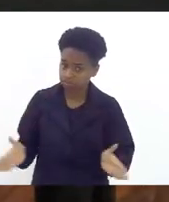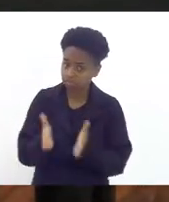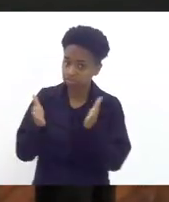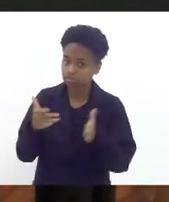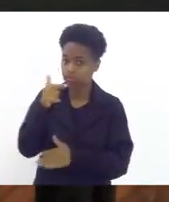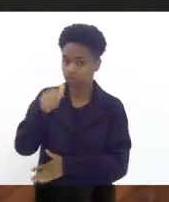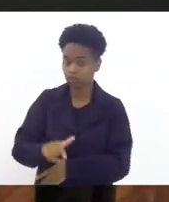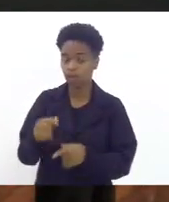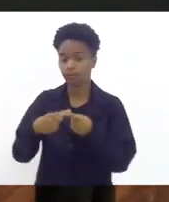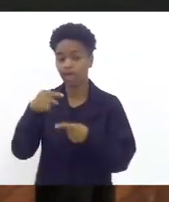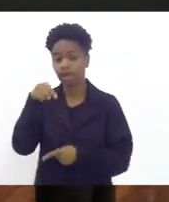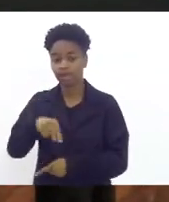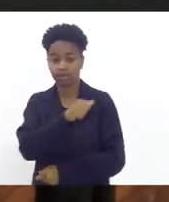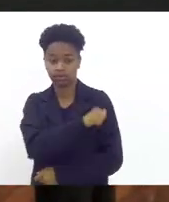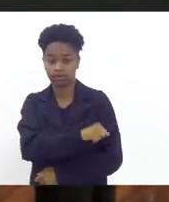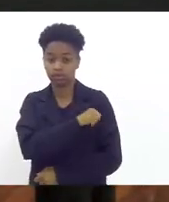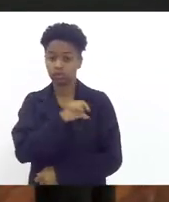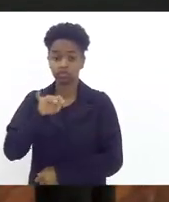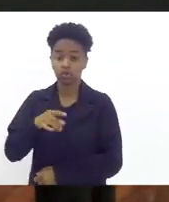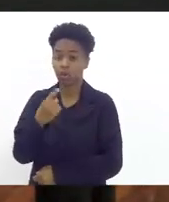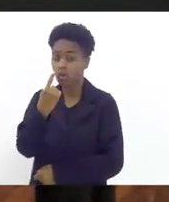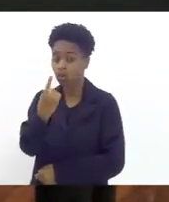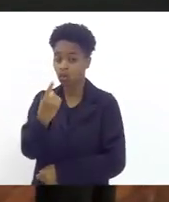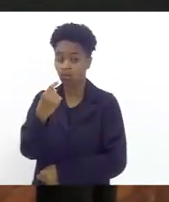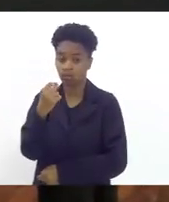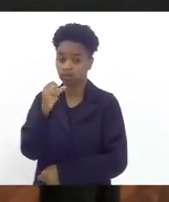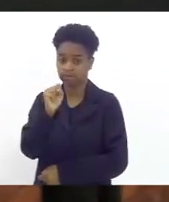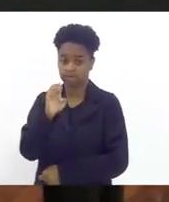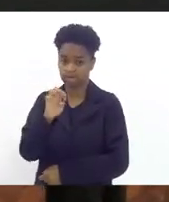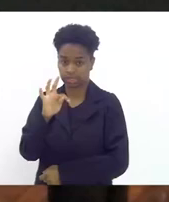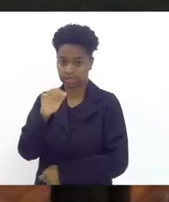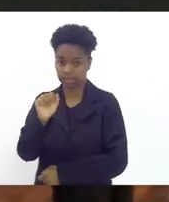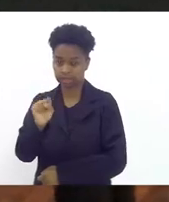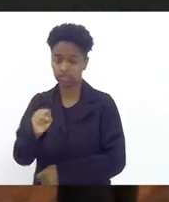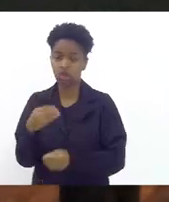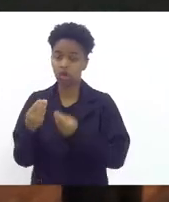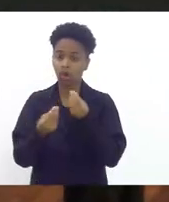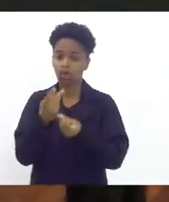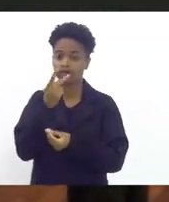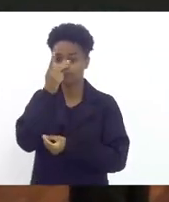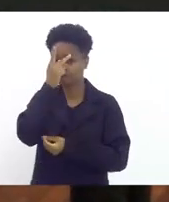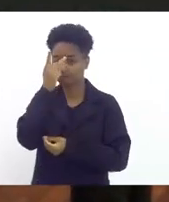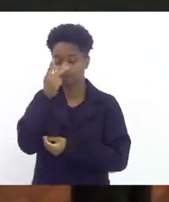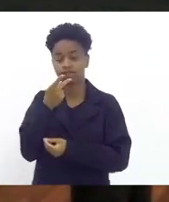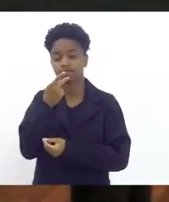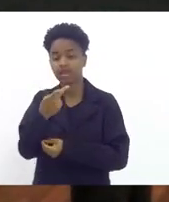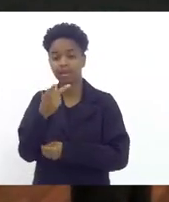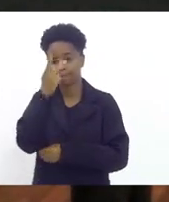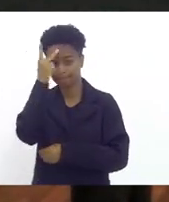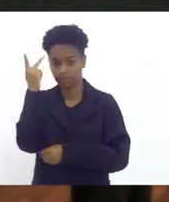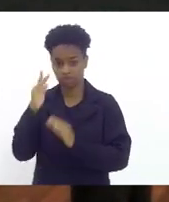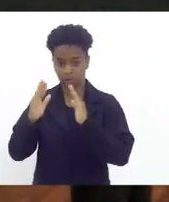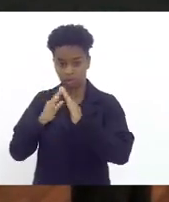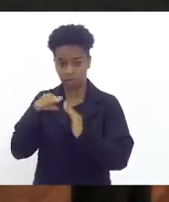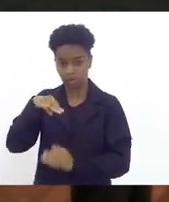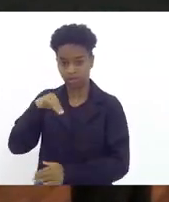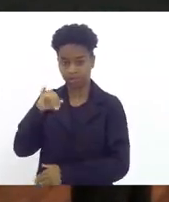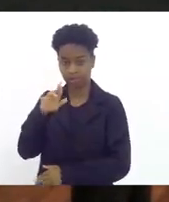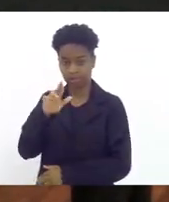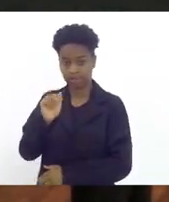Rio de Janeiro tem apenas um setas eu vivo você dizer para uma pessoa admiracema que ela pega um animal que